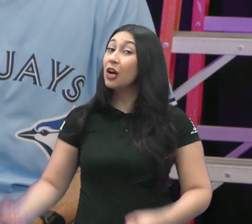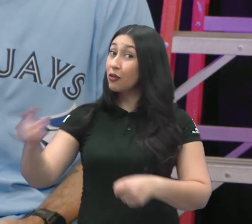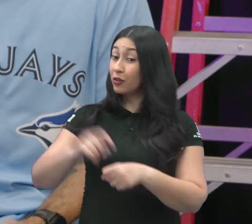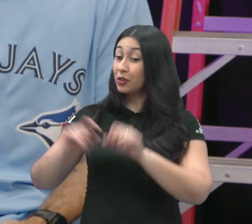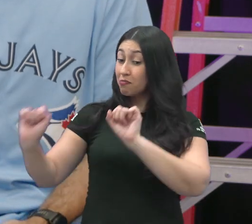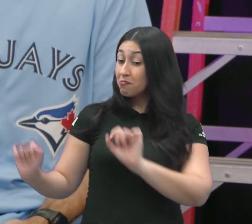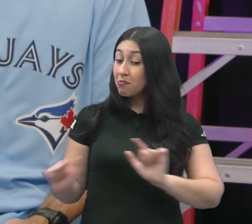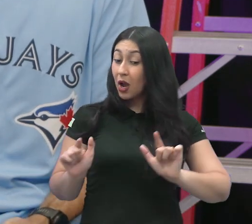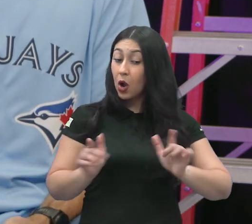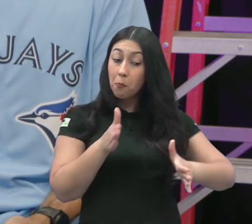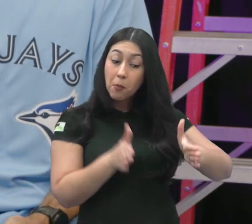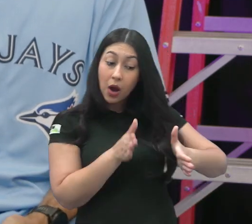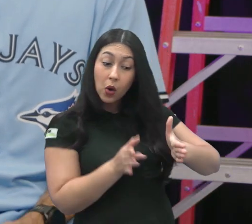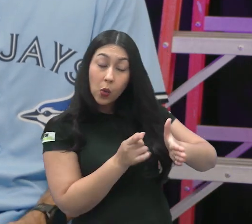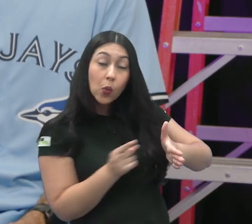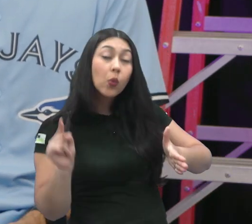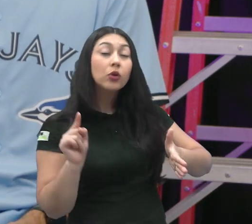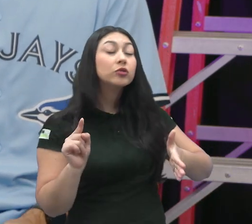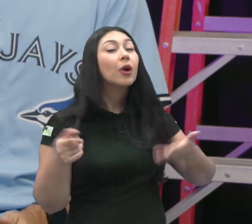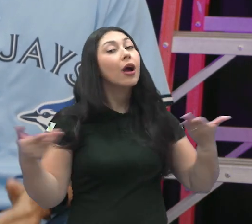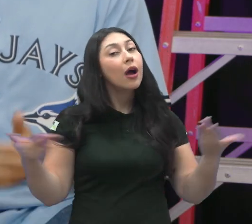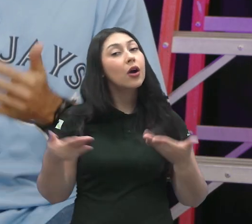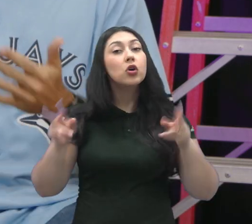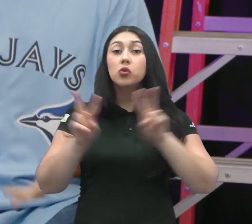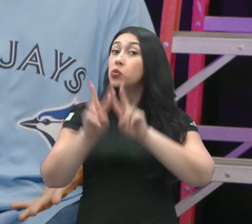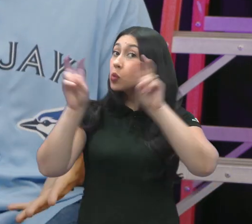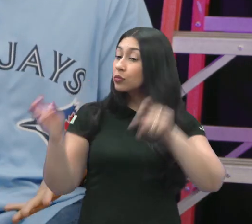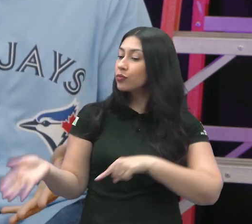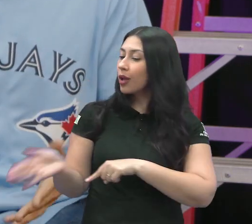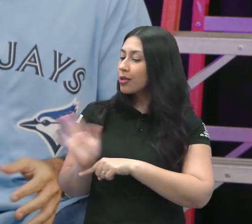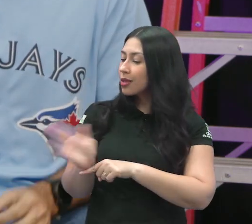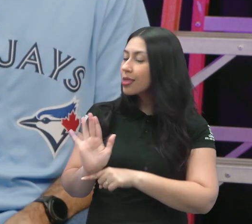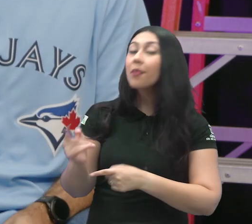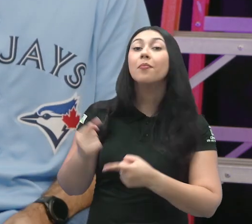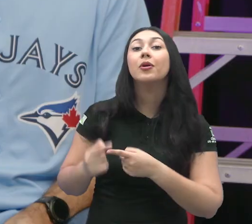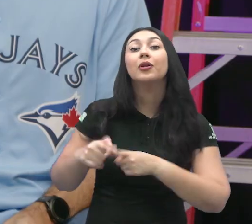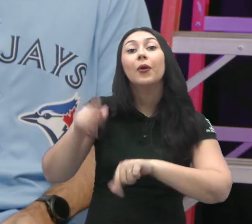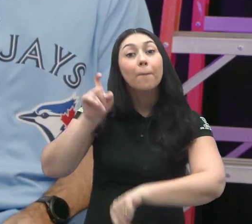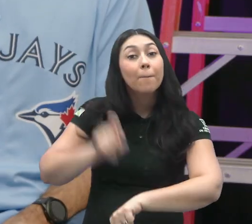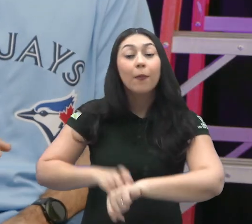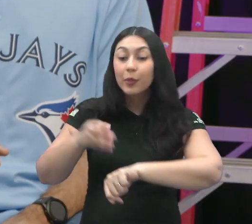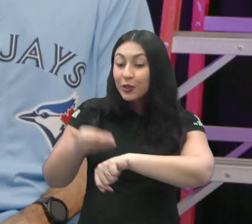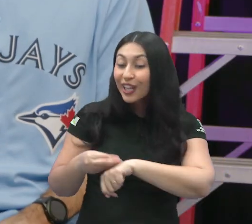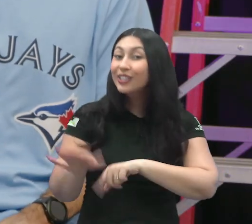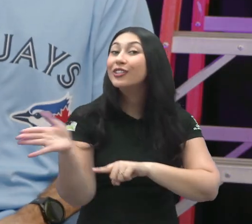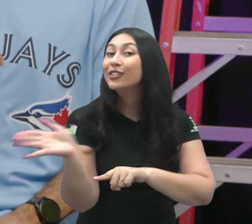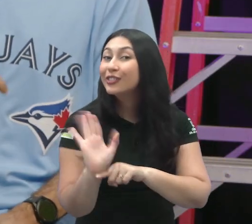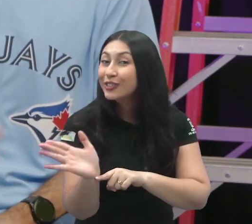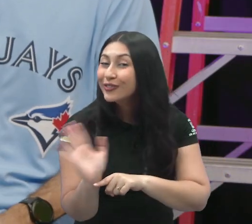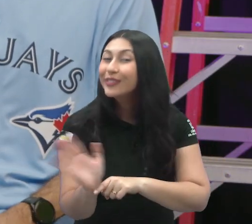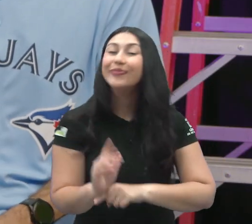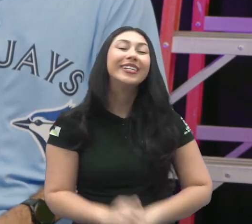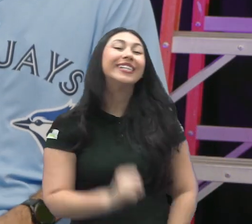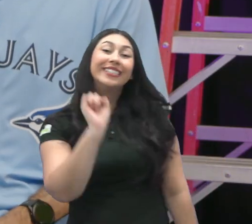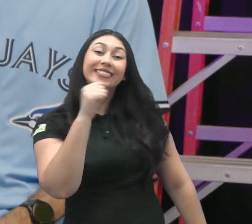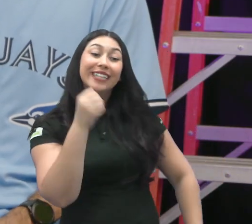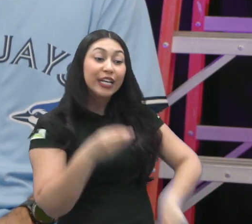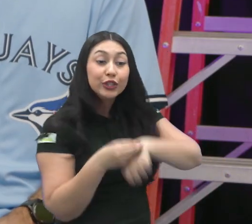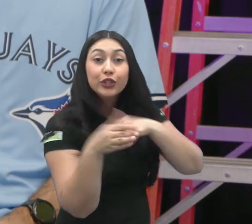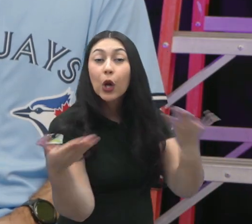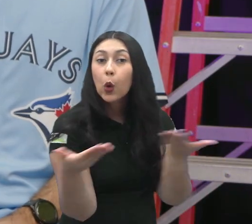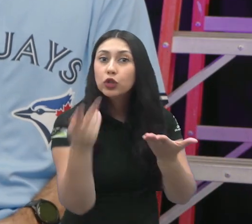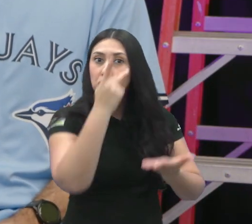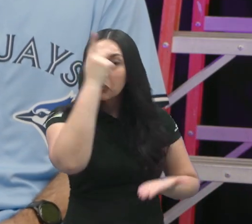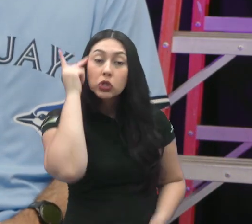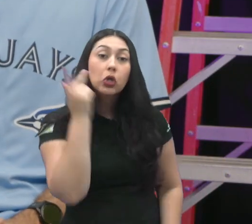Voltamos para o último bloco do Conexão Cultura, agora para falar de cinema, porque chegou a hora da dica de filme no Sessão Pipoca. É isso aí, a dica de hoje